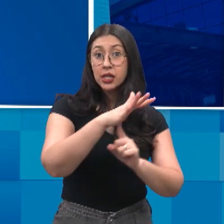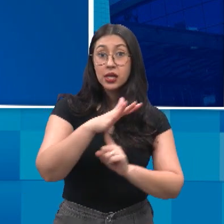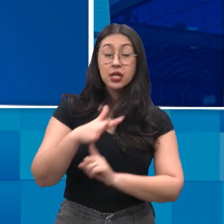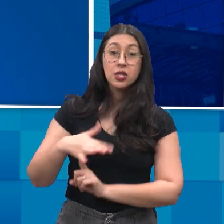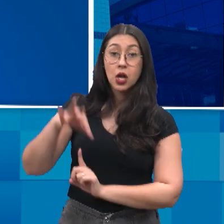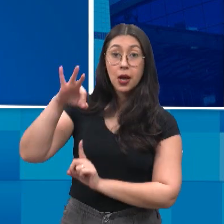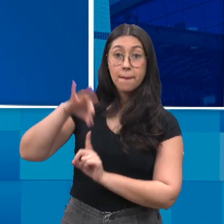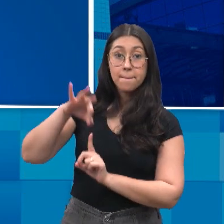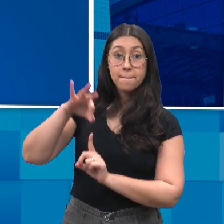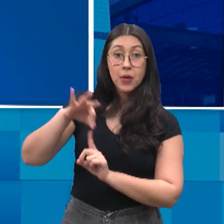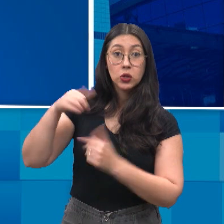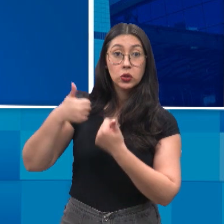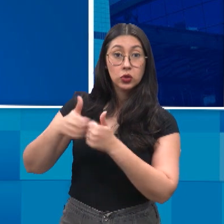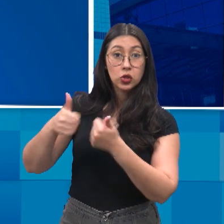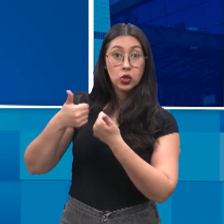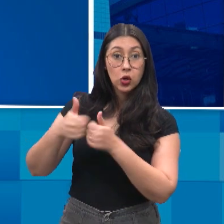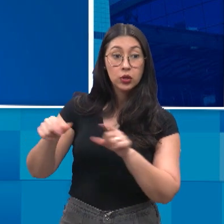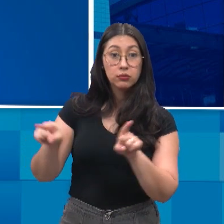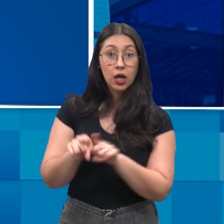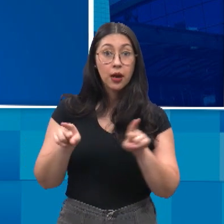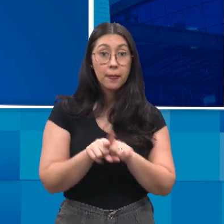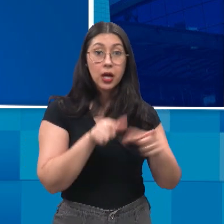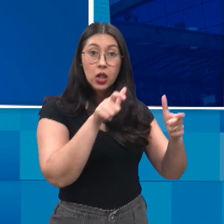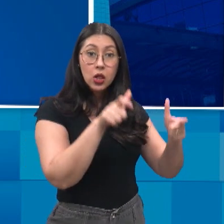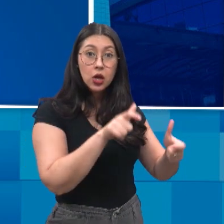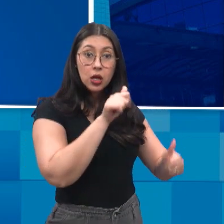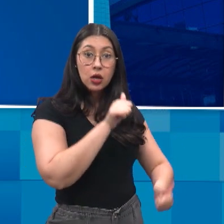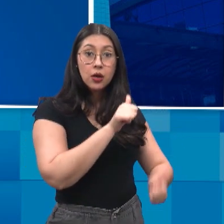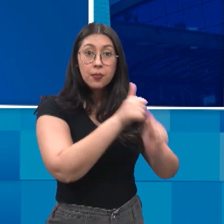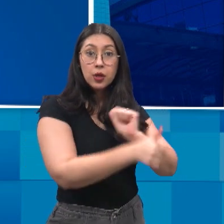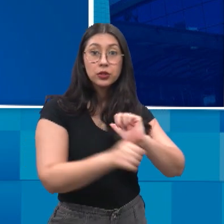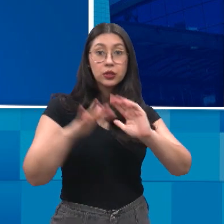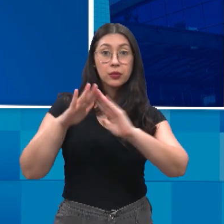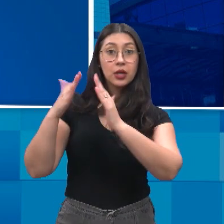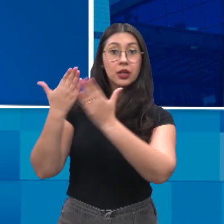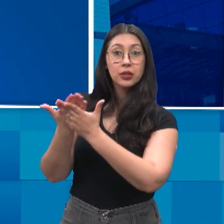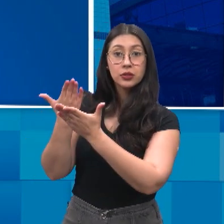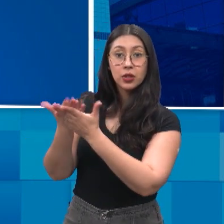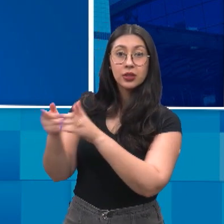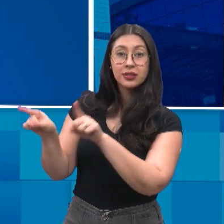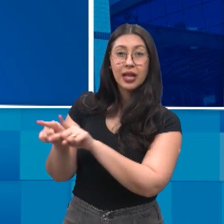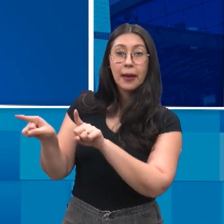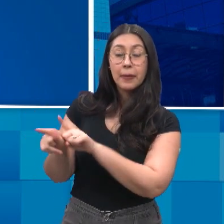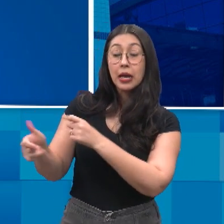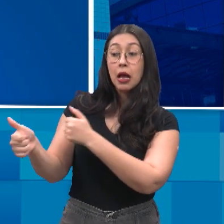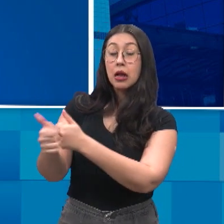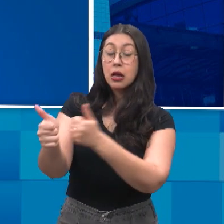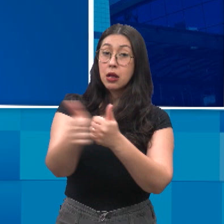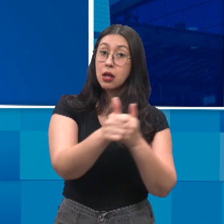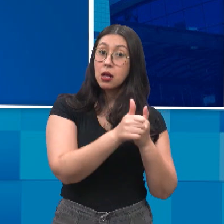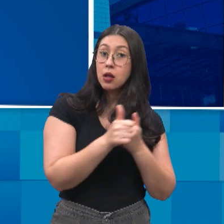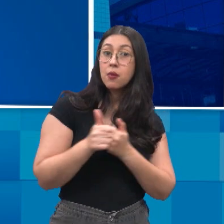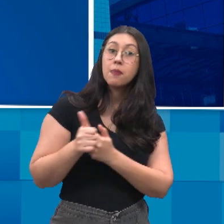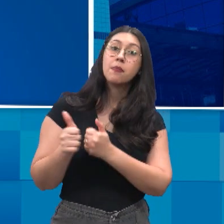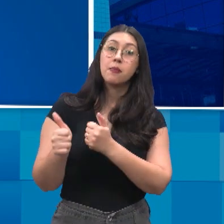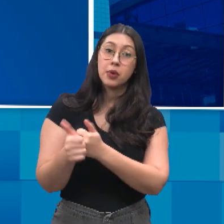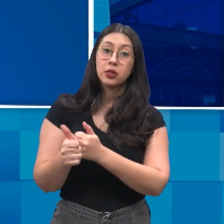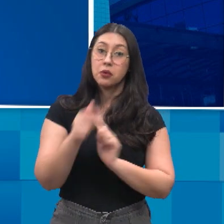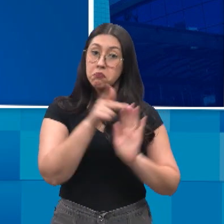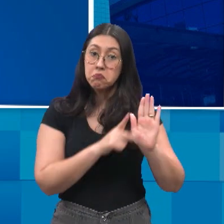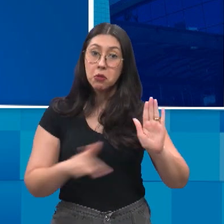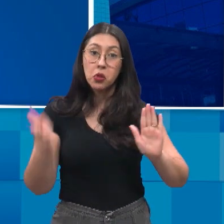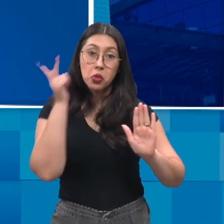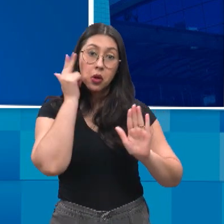pontos de ônibus, instalações esportivas, escolas e nas proximidades de escolas. Rito